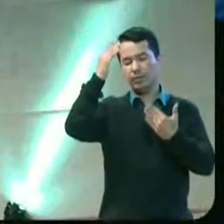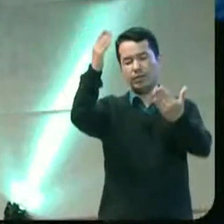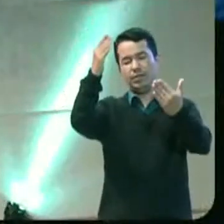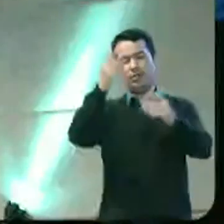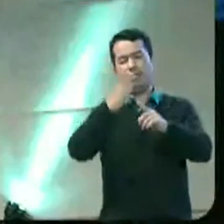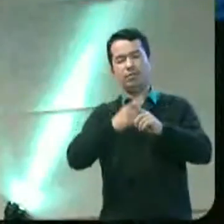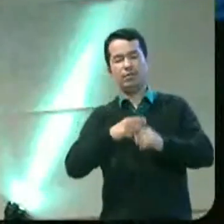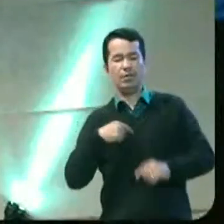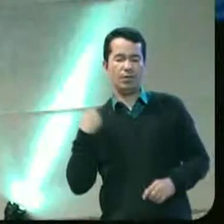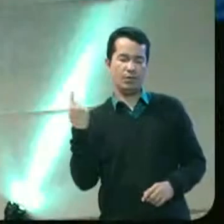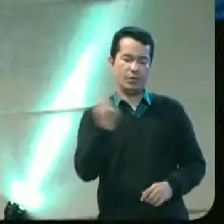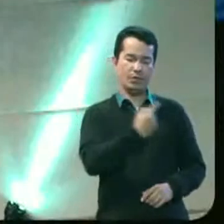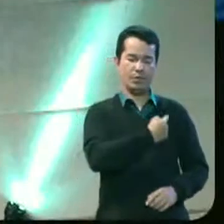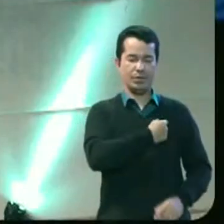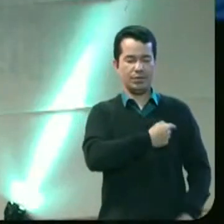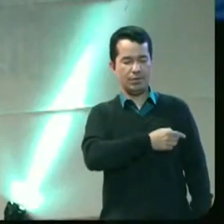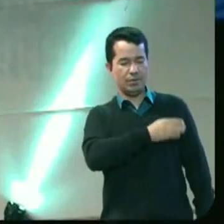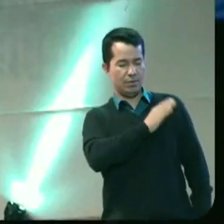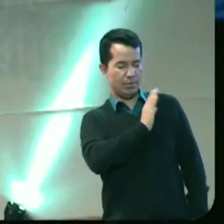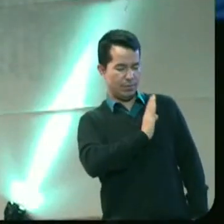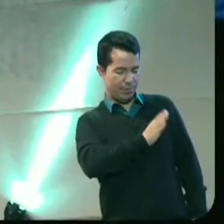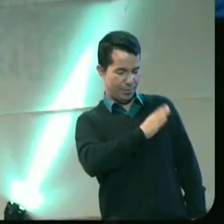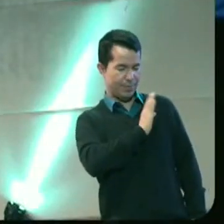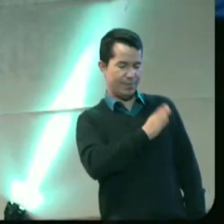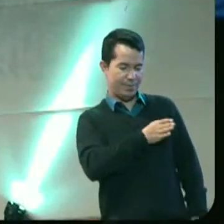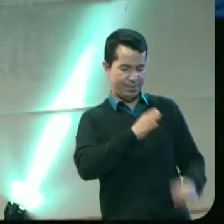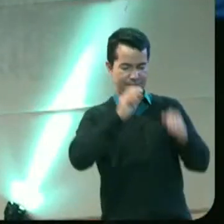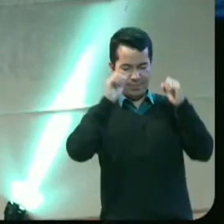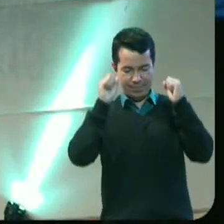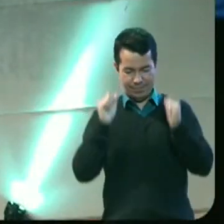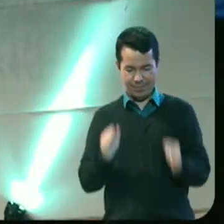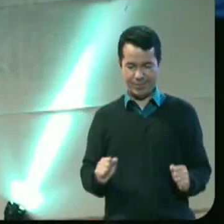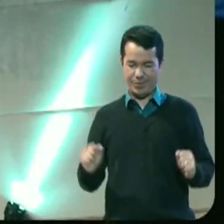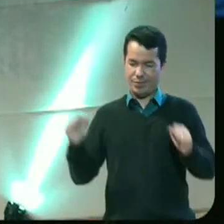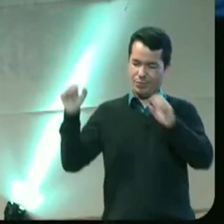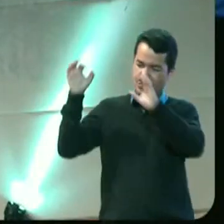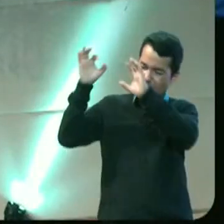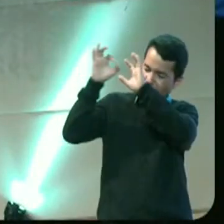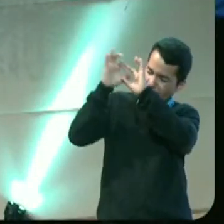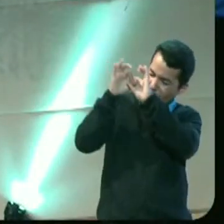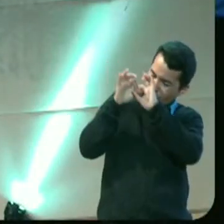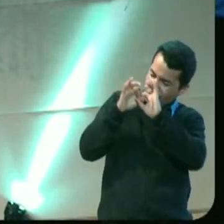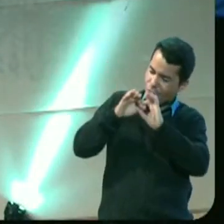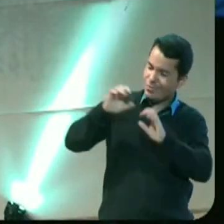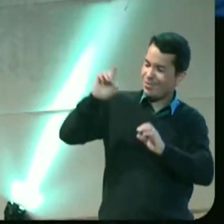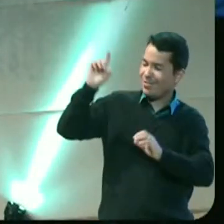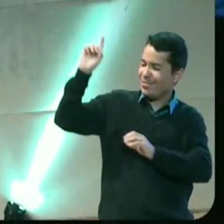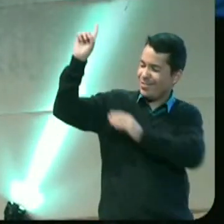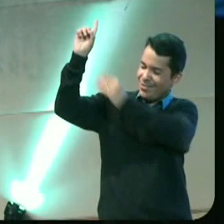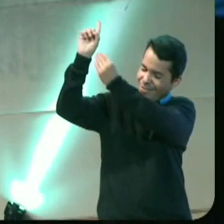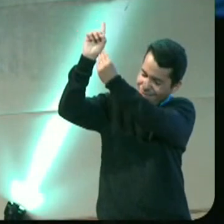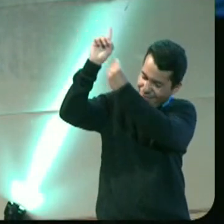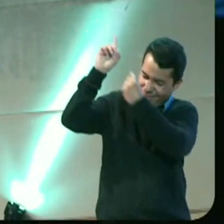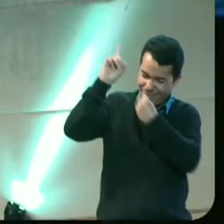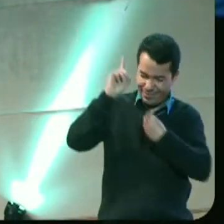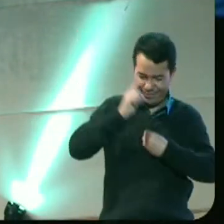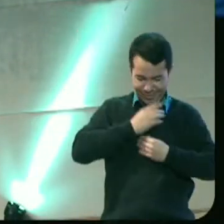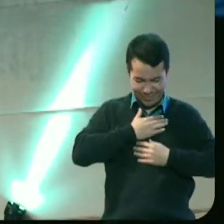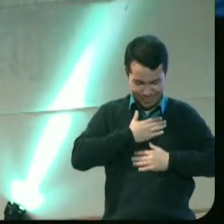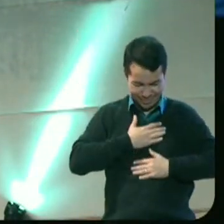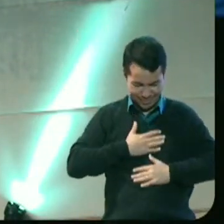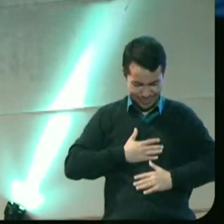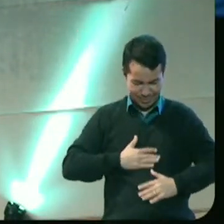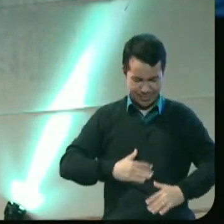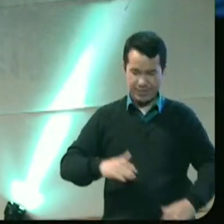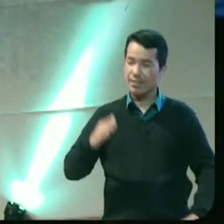coração pode encontrar descanso no Senhor. Eu quero pedir a Tua bênção mais uma vez sobre a vida da nossa